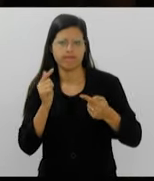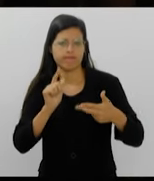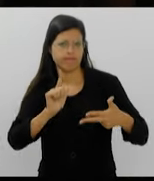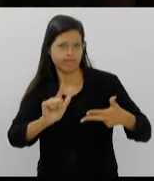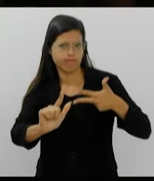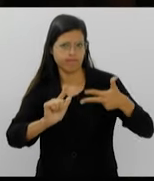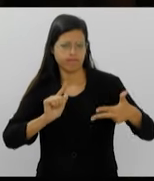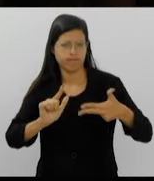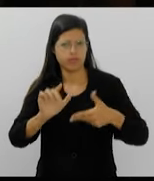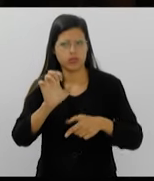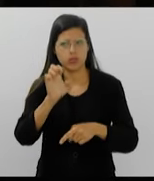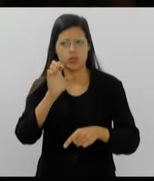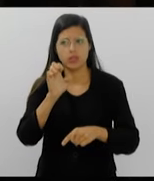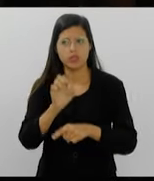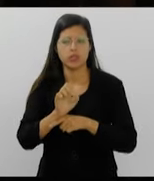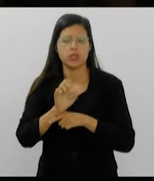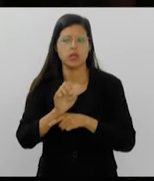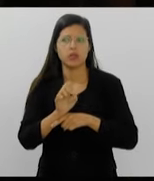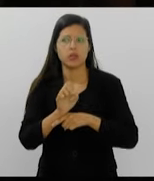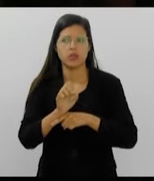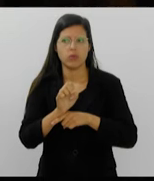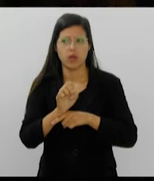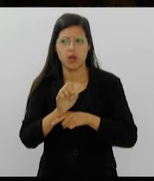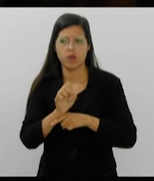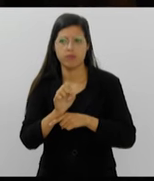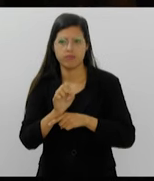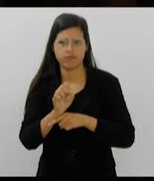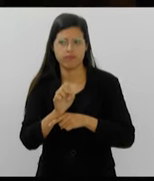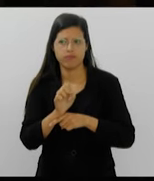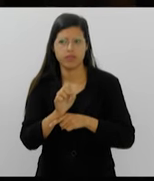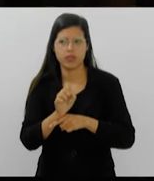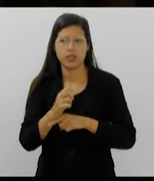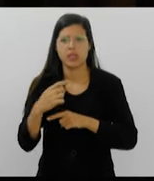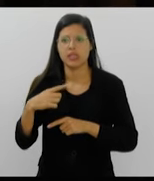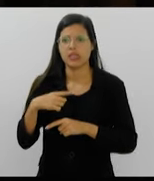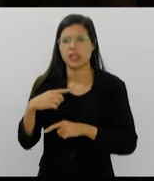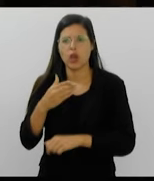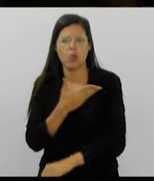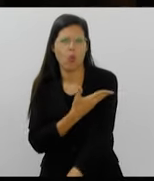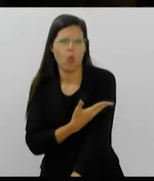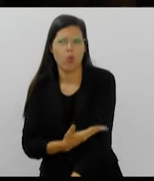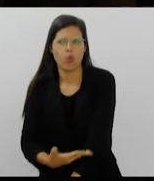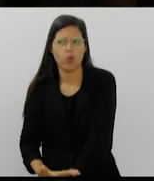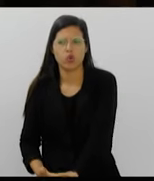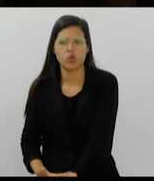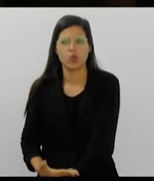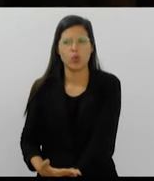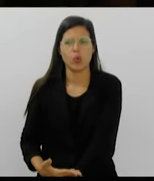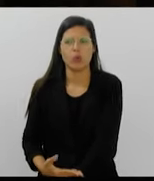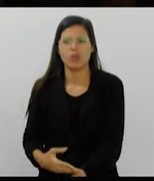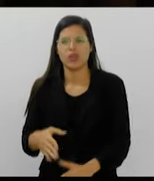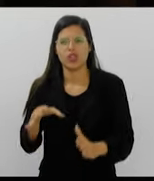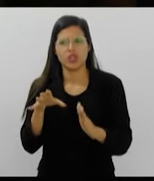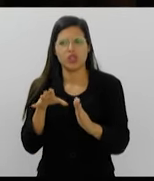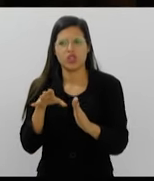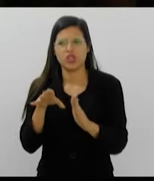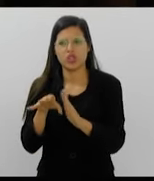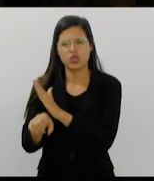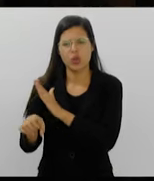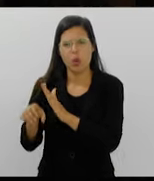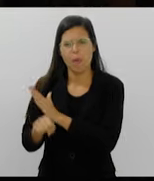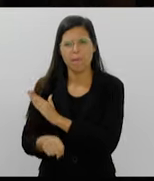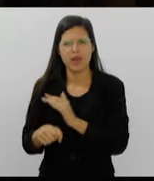Legislativo Estadual tem o hábito de extorquir, comete crime, se